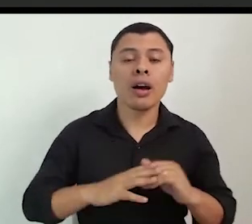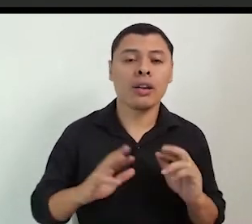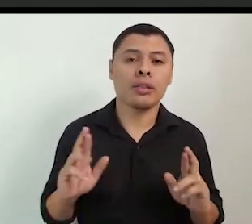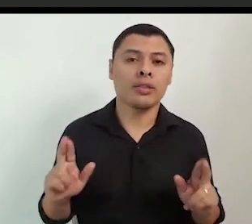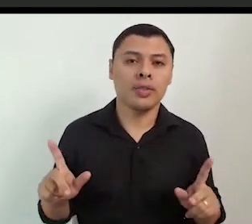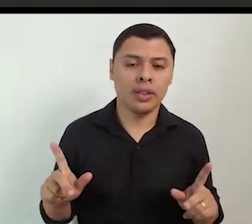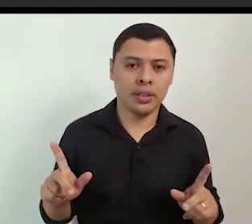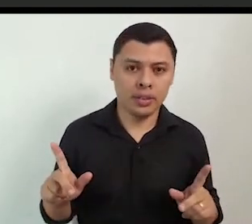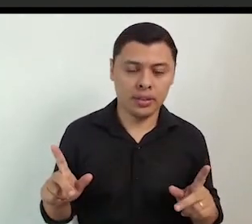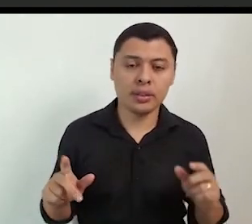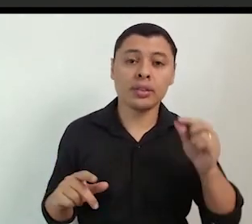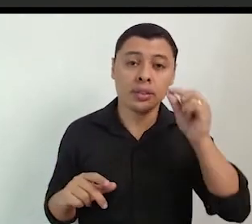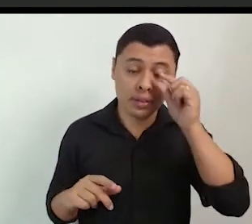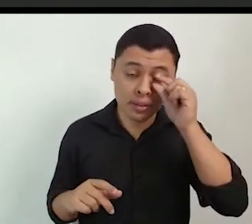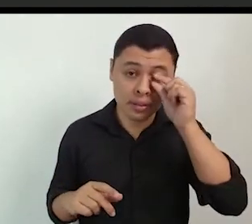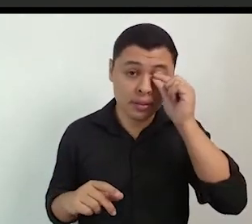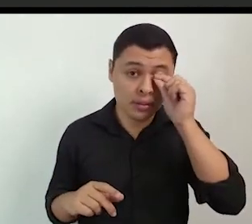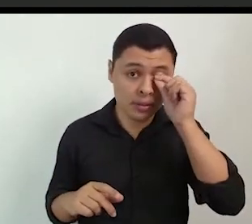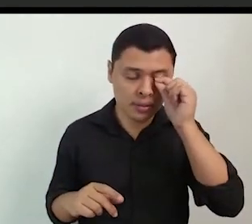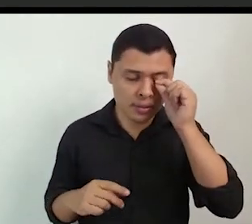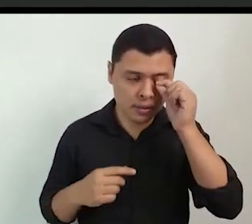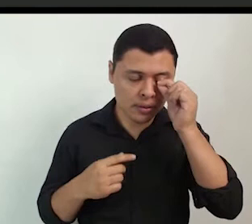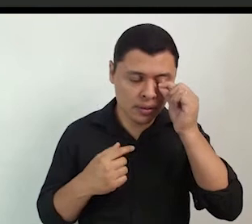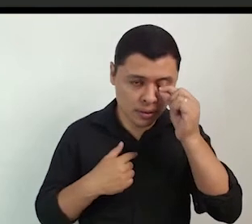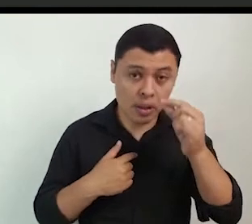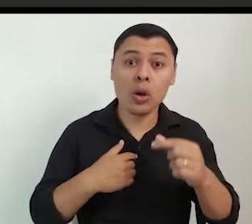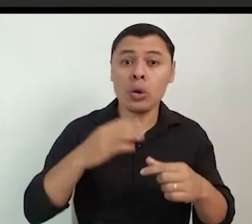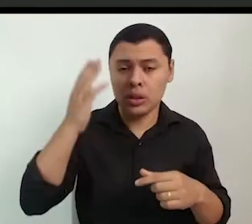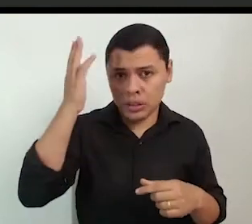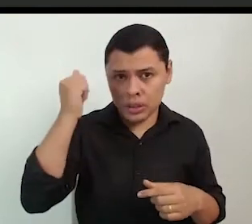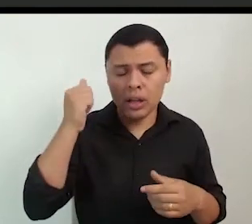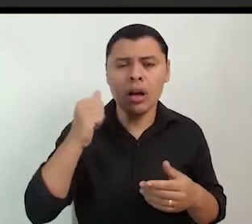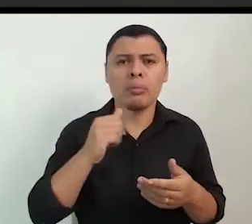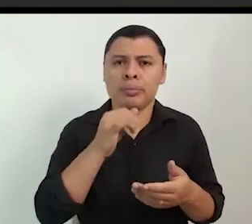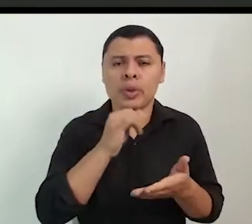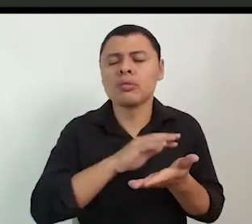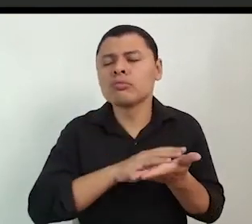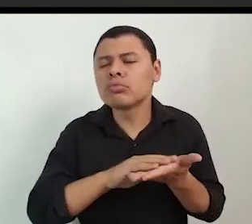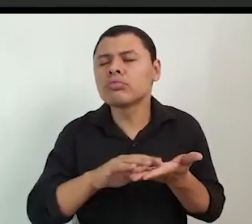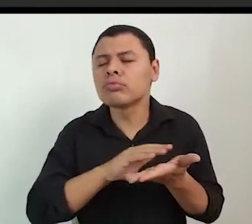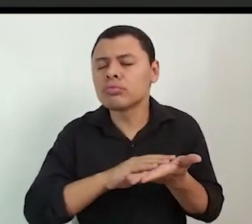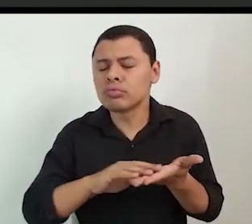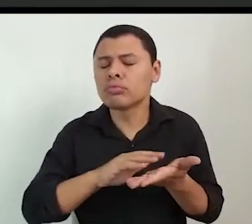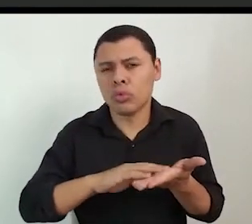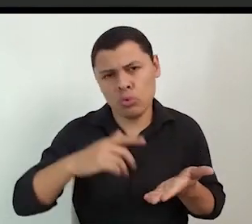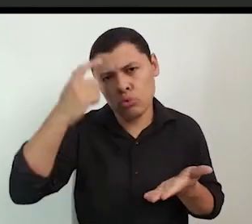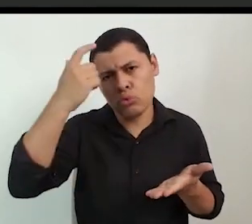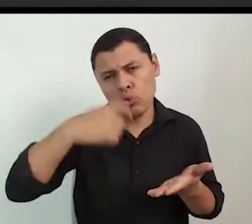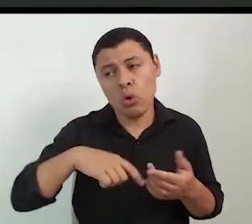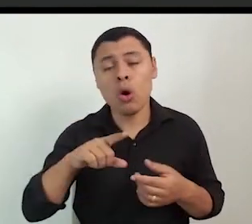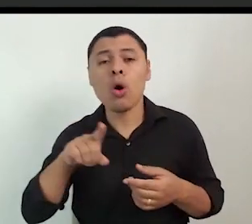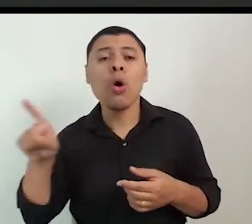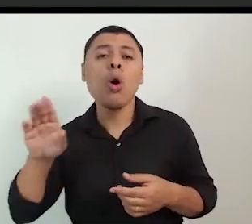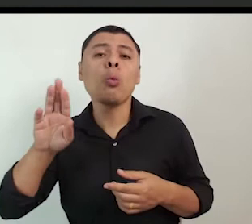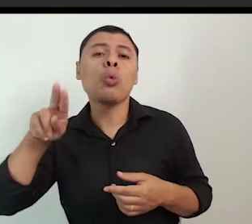diferentes. Eu posso ser alfabetizado em braille, coisa que sou, e o Bruno pode não